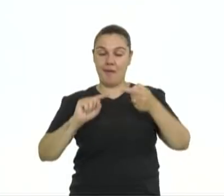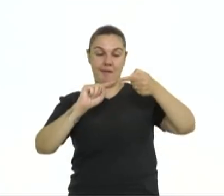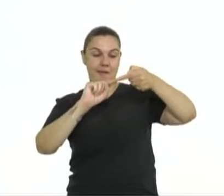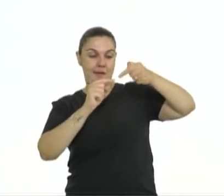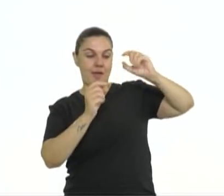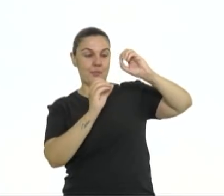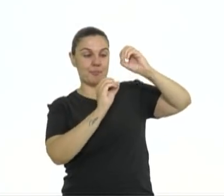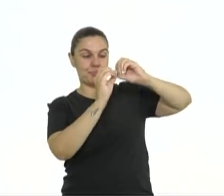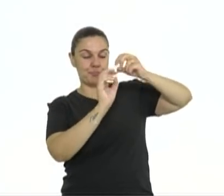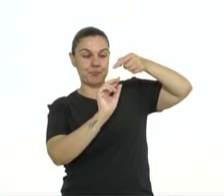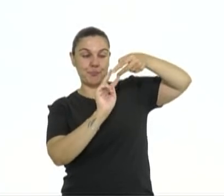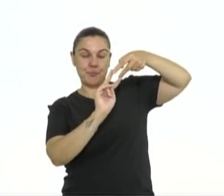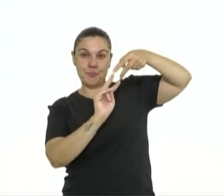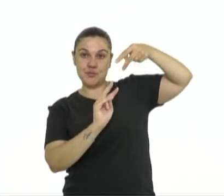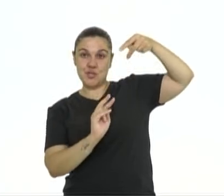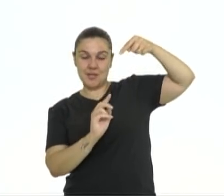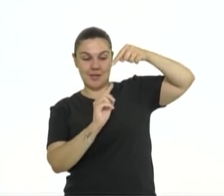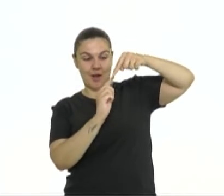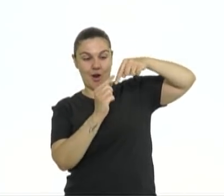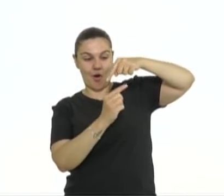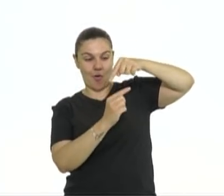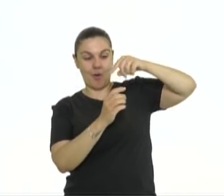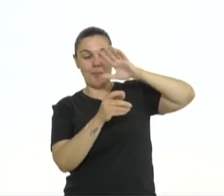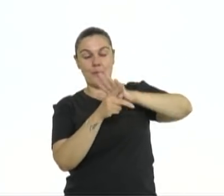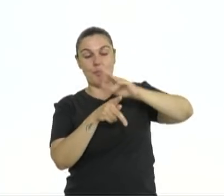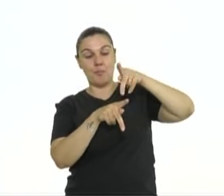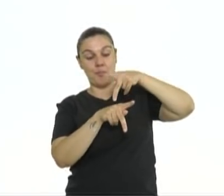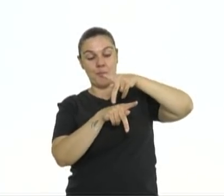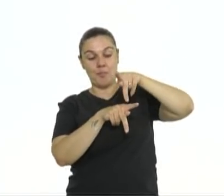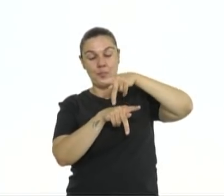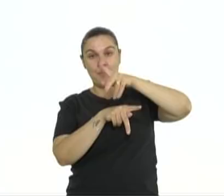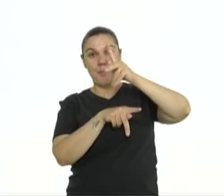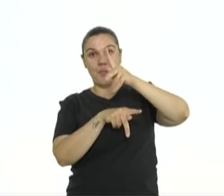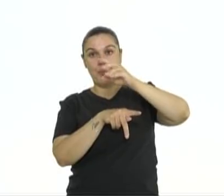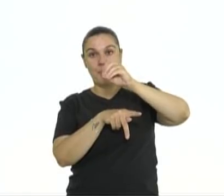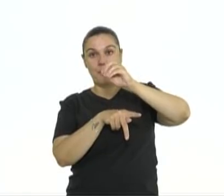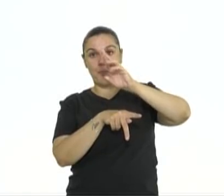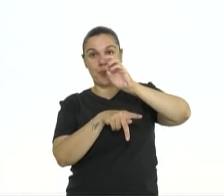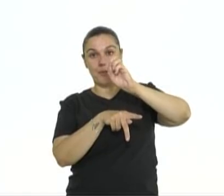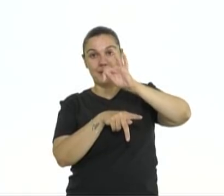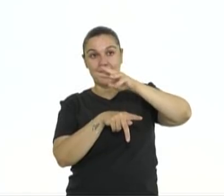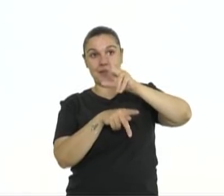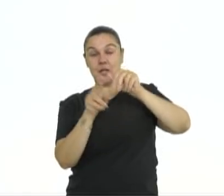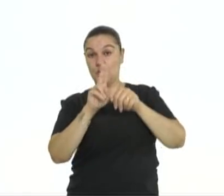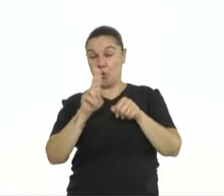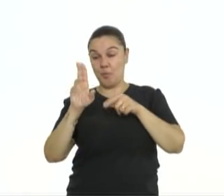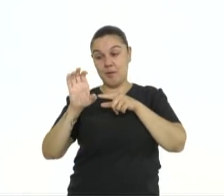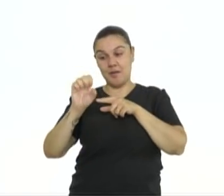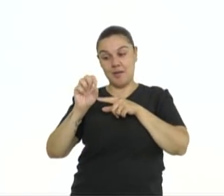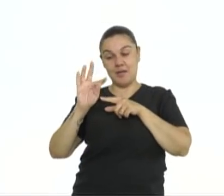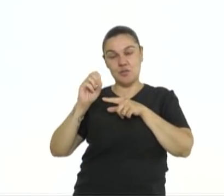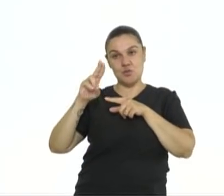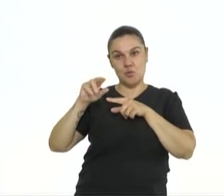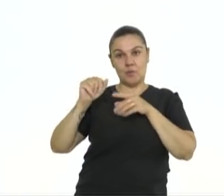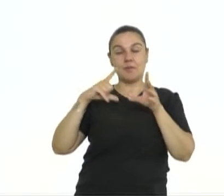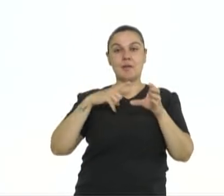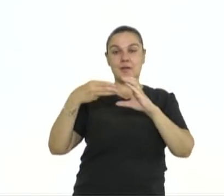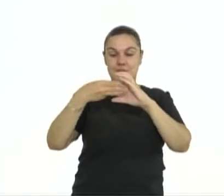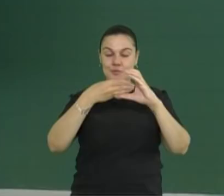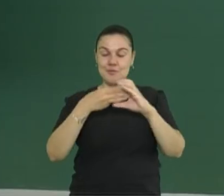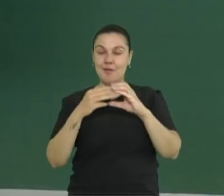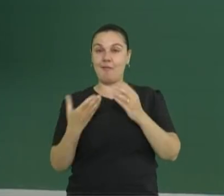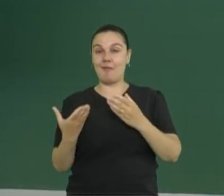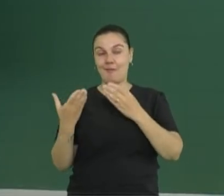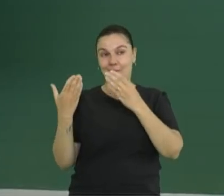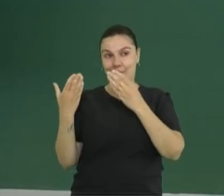formado por material genético enrolado em proteínas, que nós chamamos de histonas, que é presente nas células eucariontes. Então,